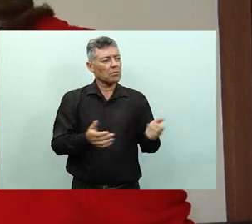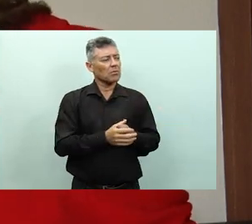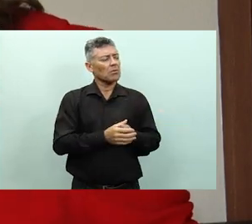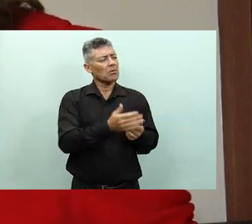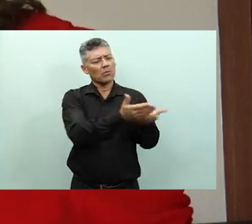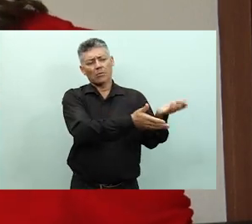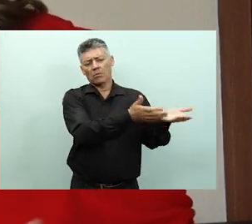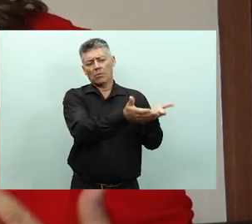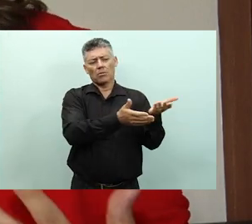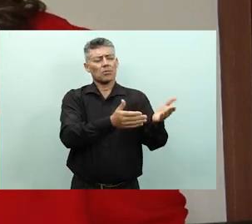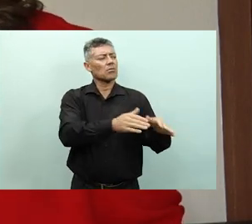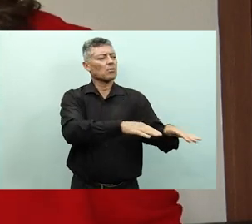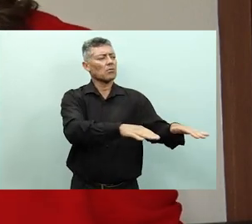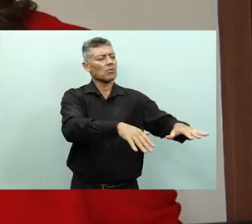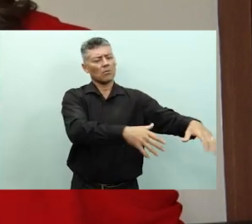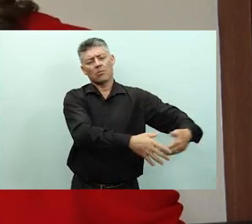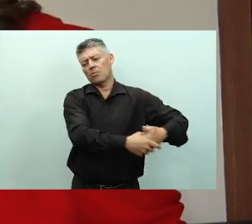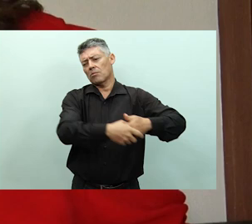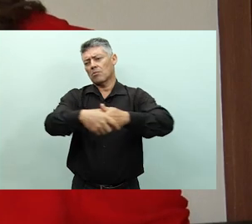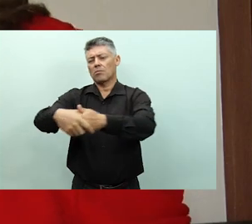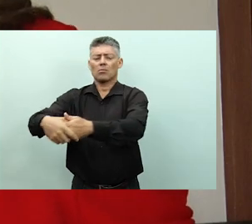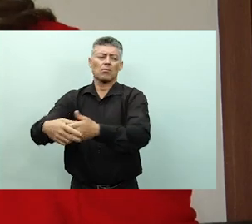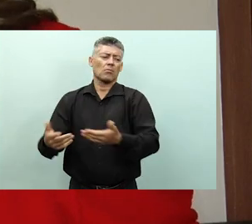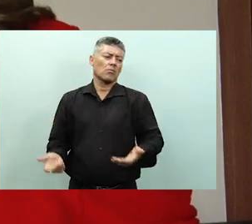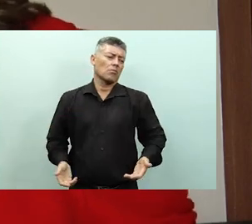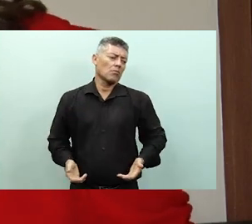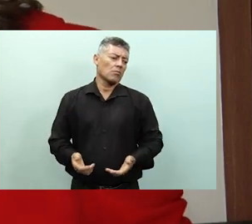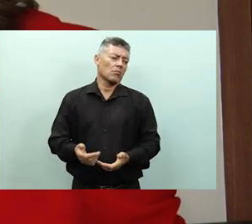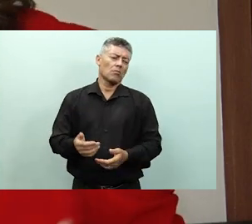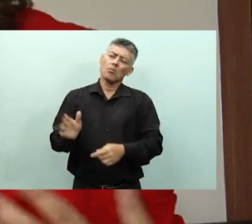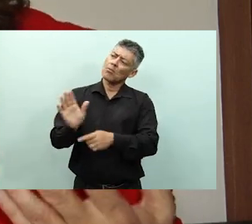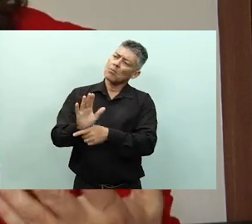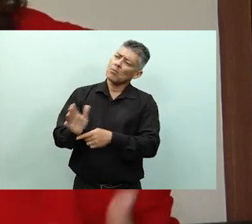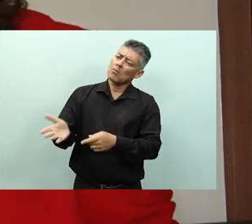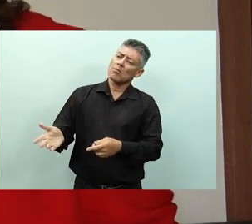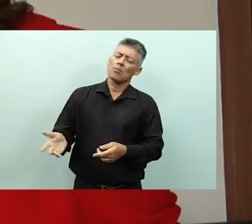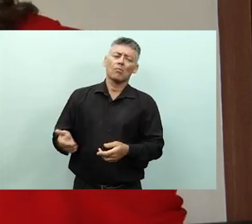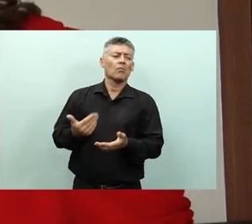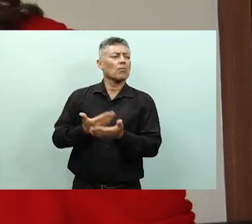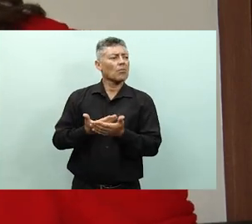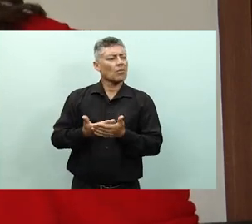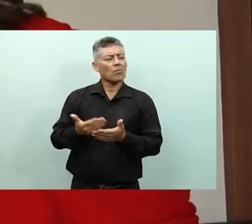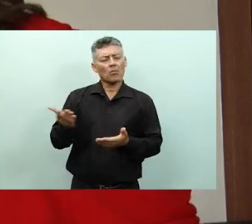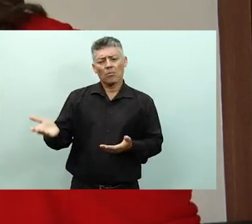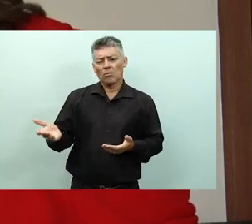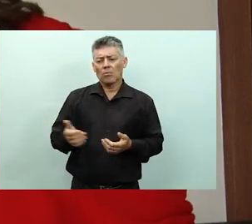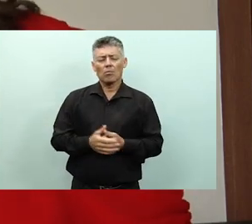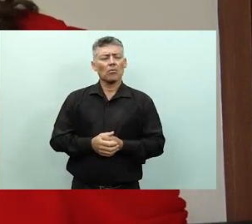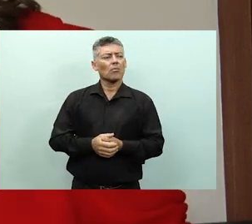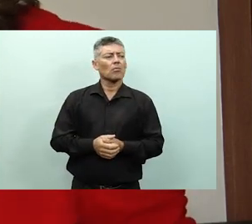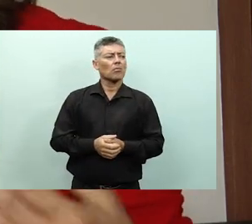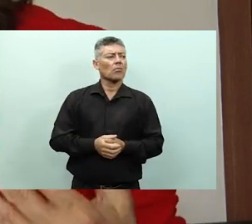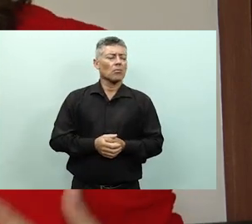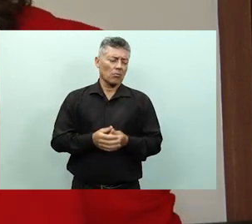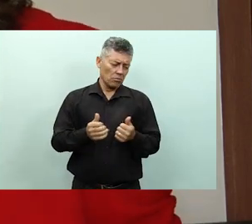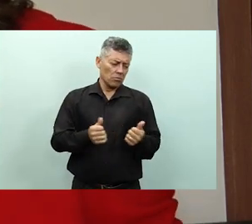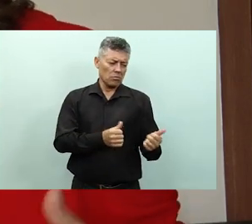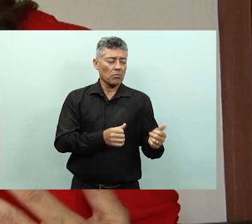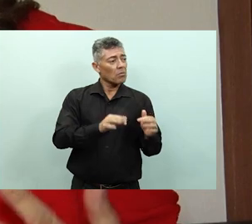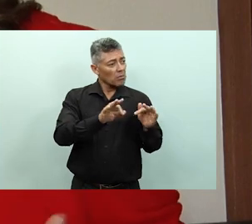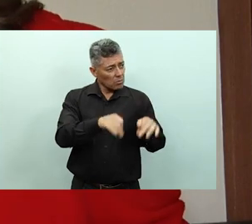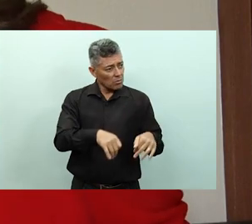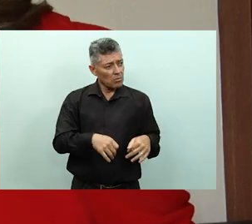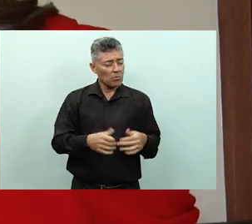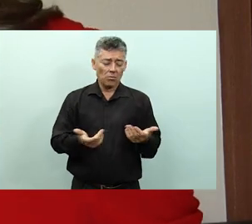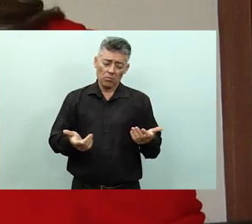tomava conta dos irmãos, levava os irmãos para o cinema, né? Então para a escola também, né? Enfim, era